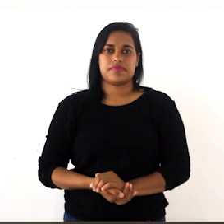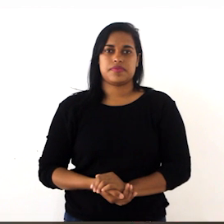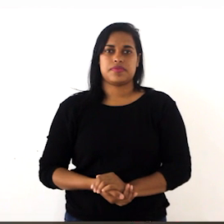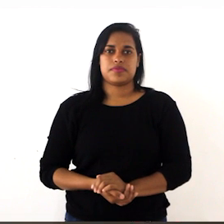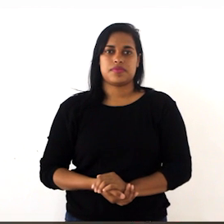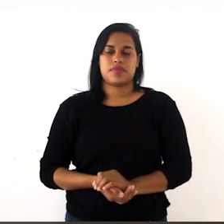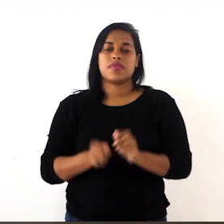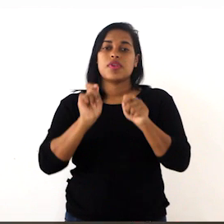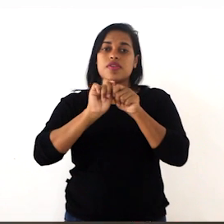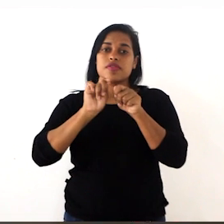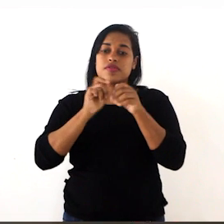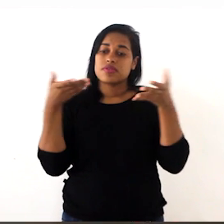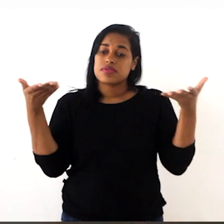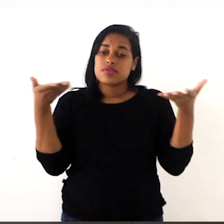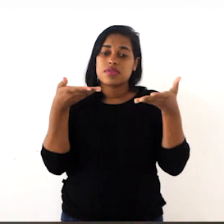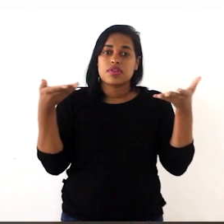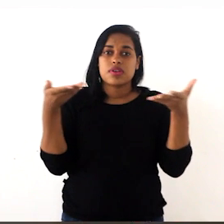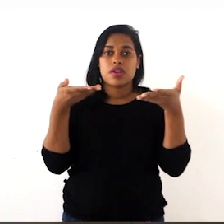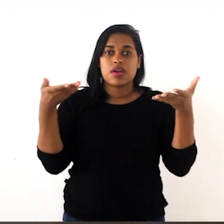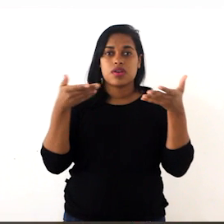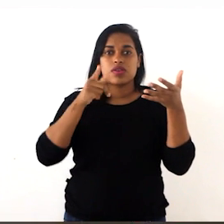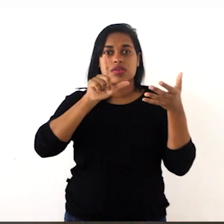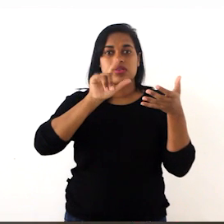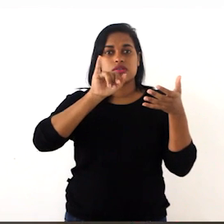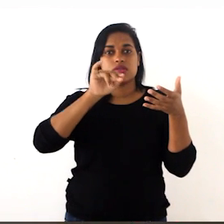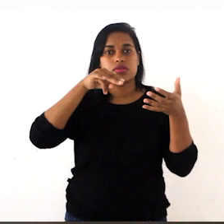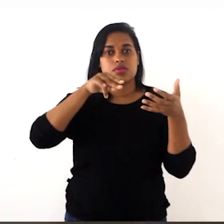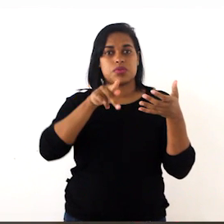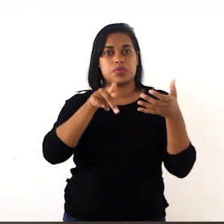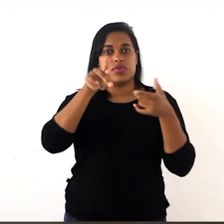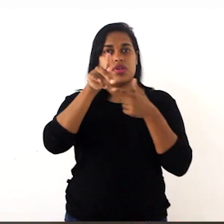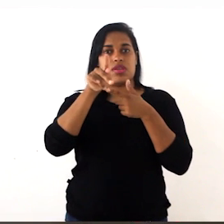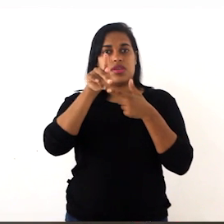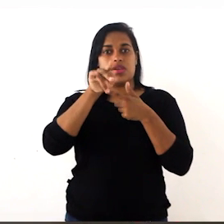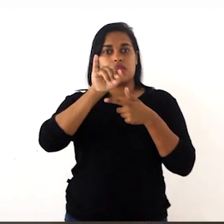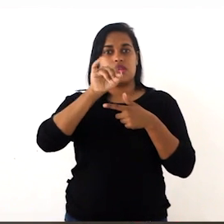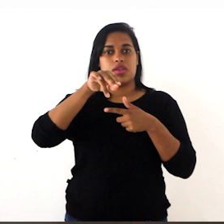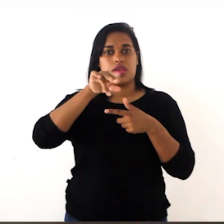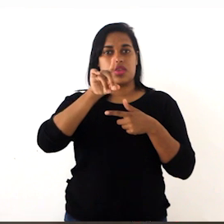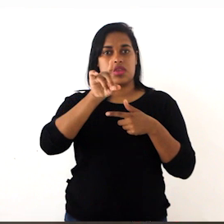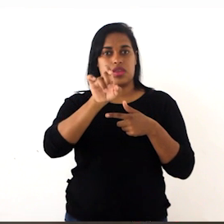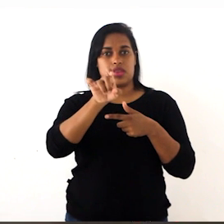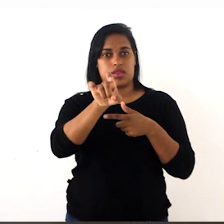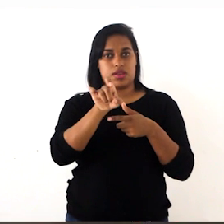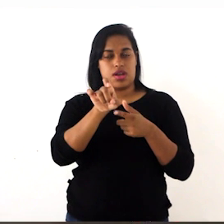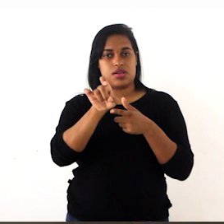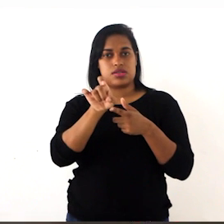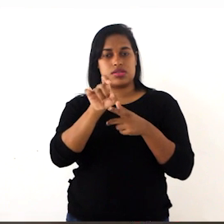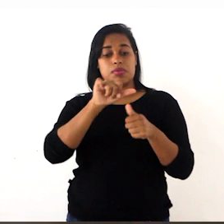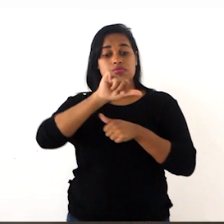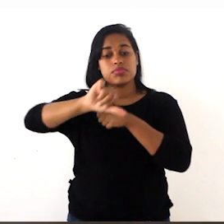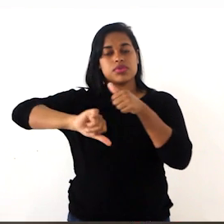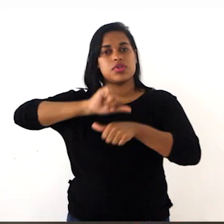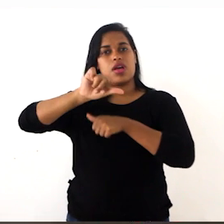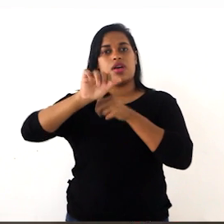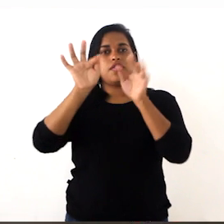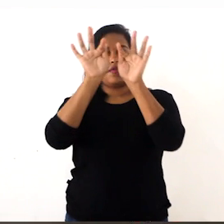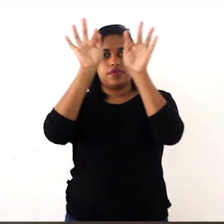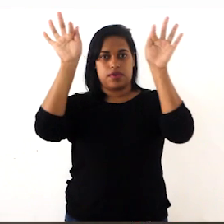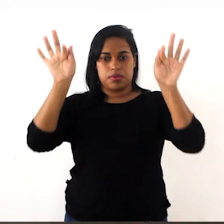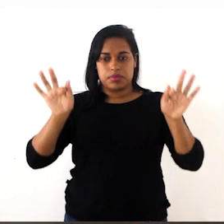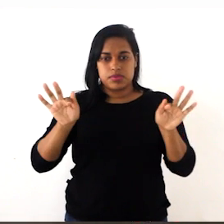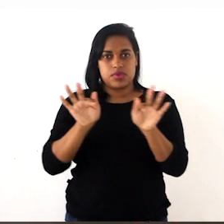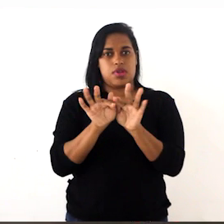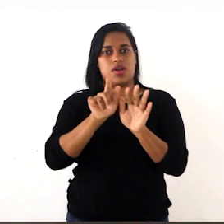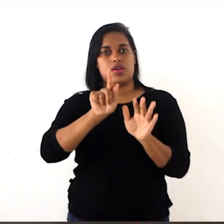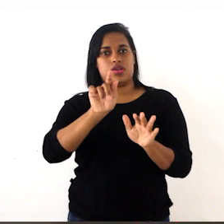E vamos fazer agora um link no index. A gente pode mudar o formulário para get. Em